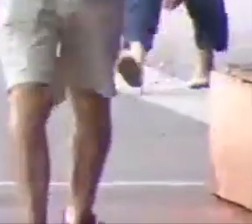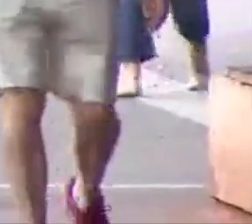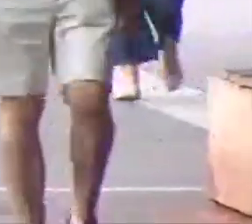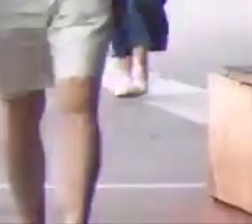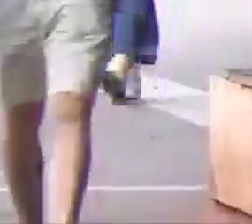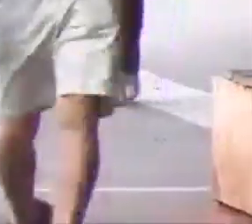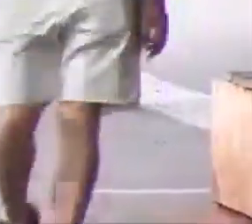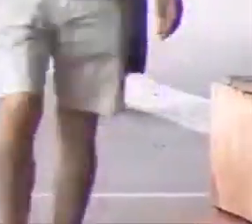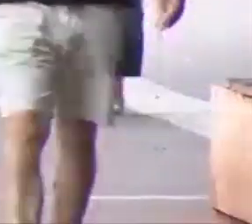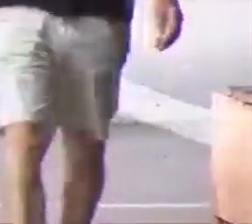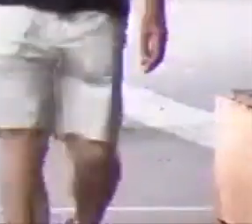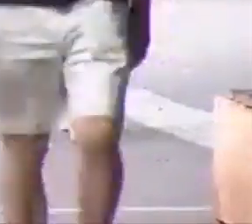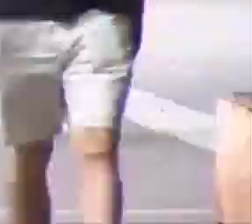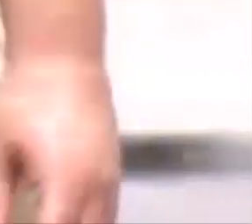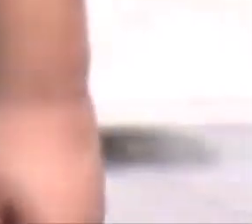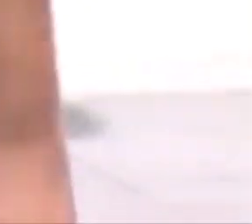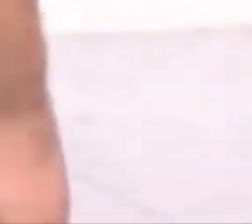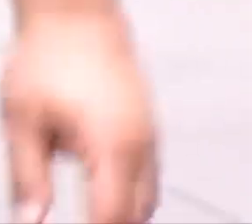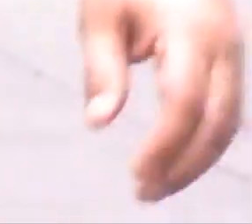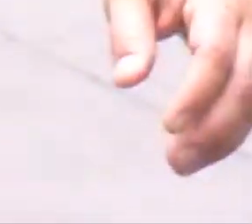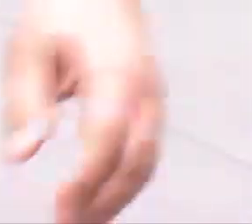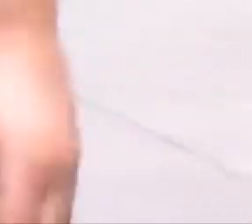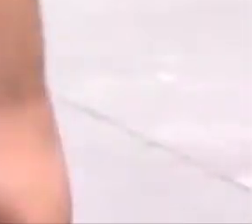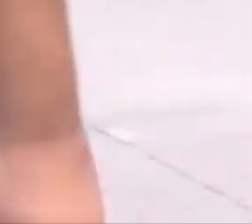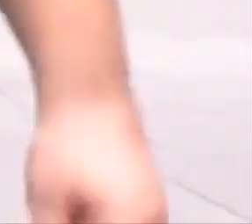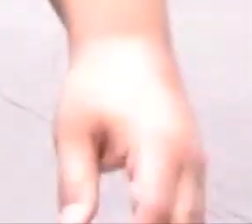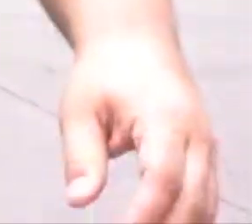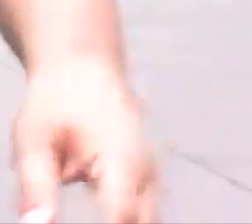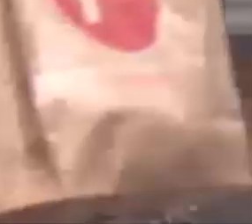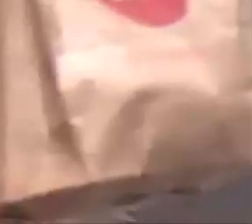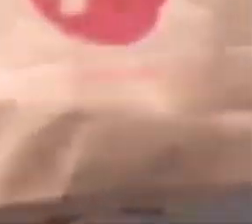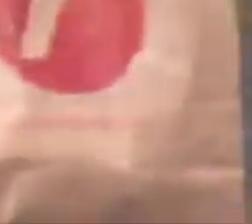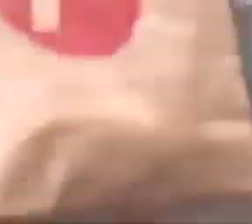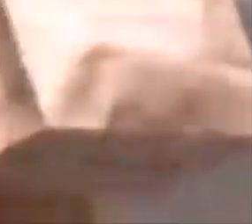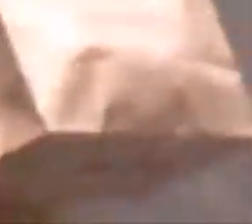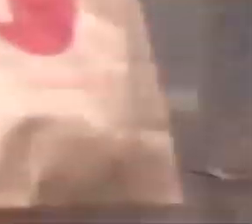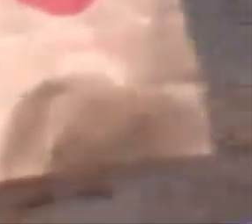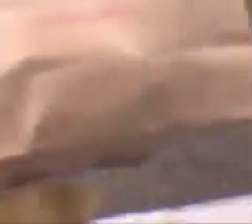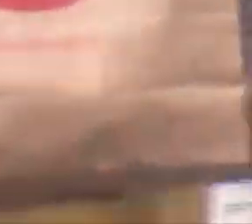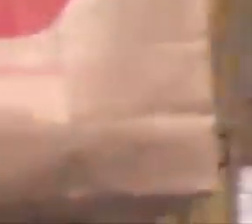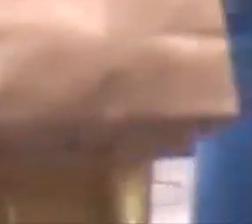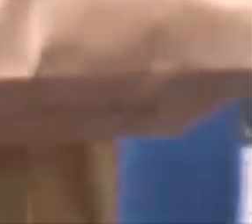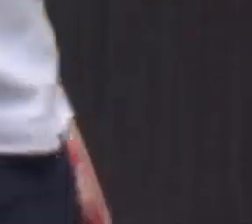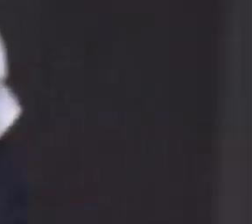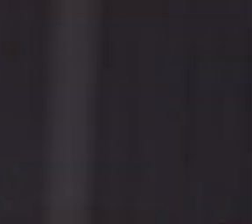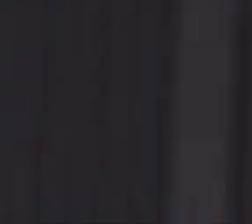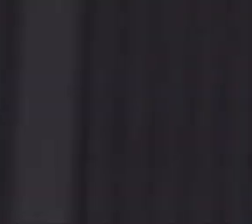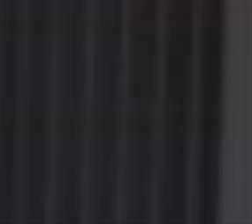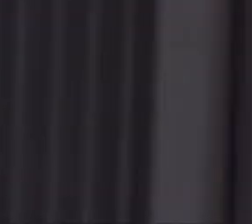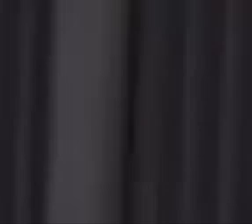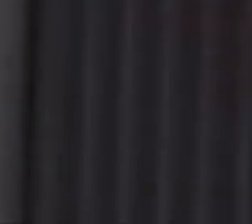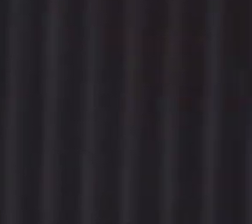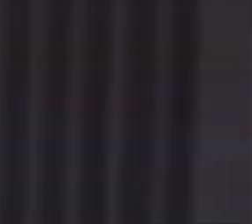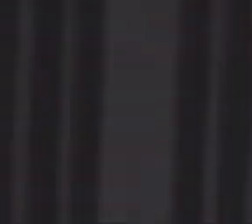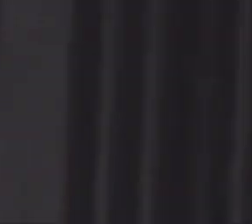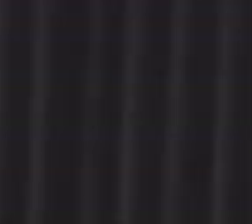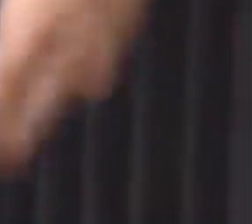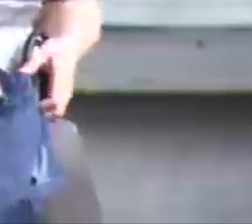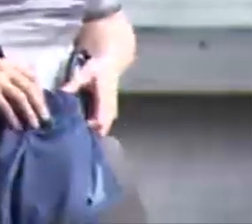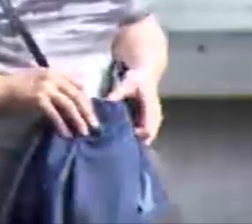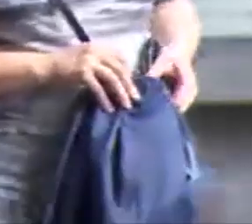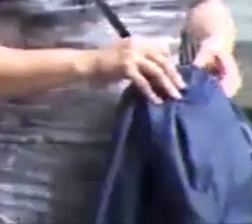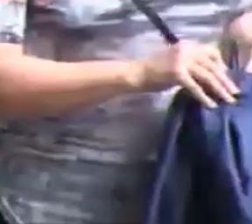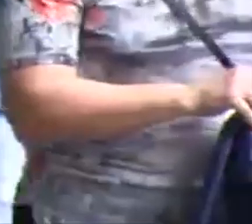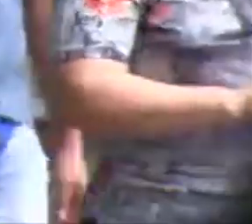de 50% da população com algum tipo de doença crônica. As principais causas são obesidade,